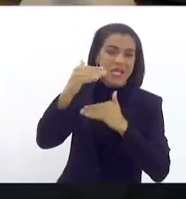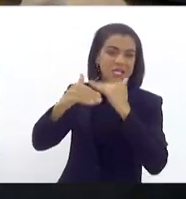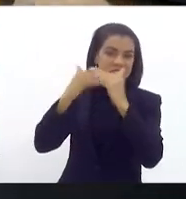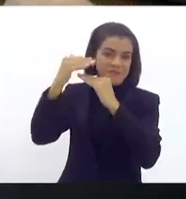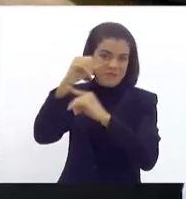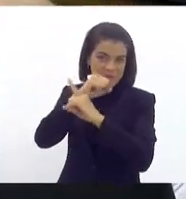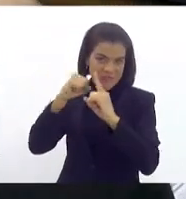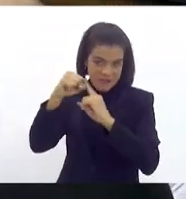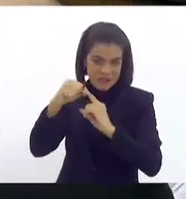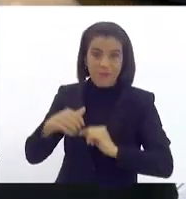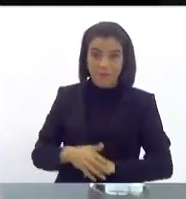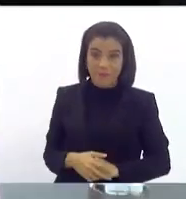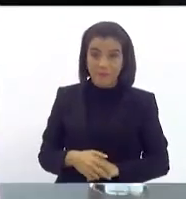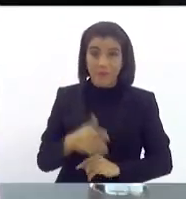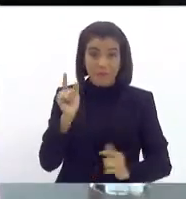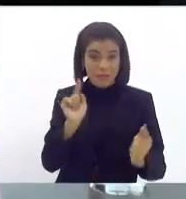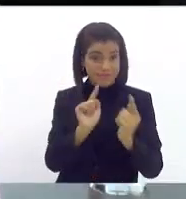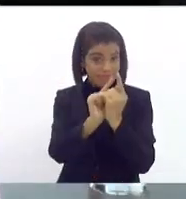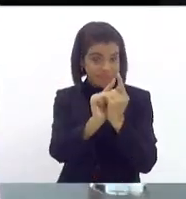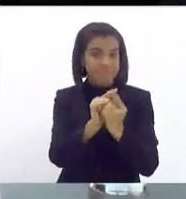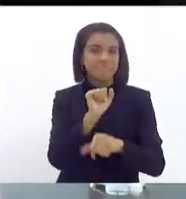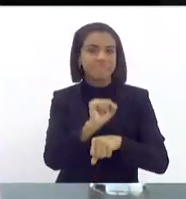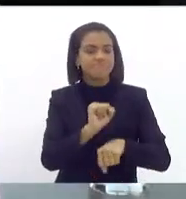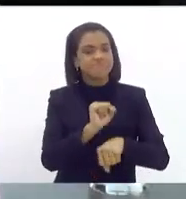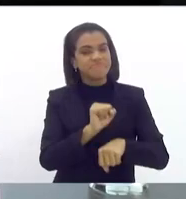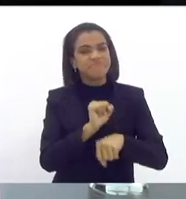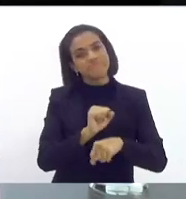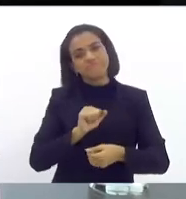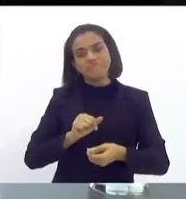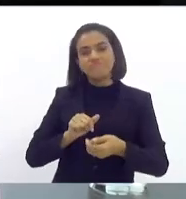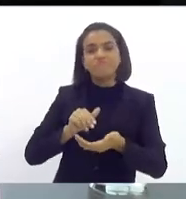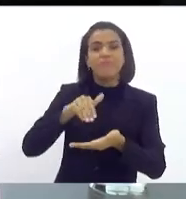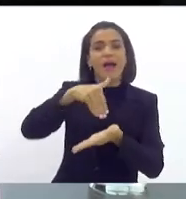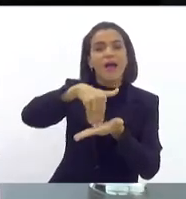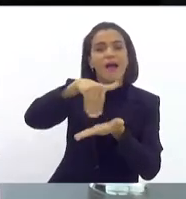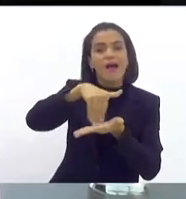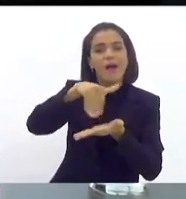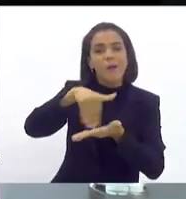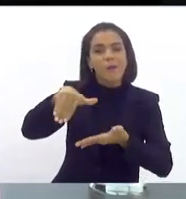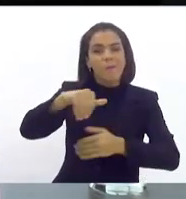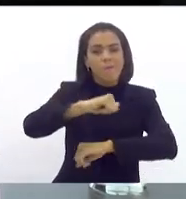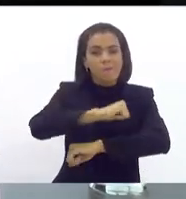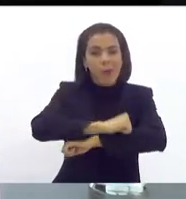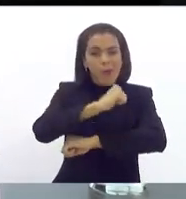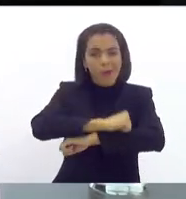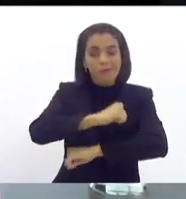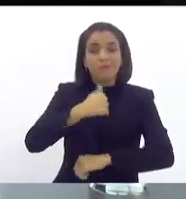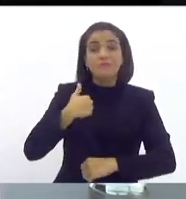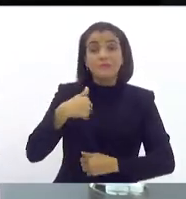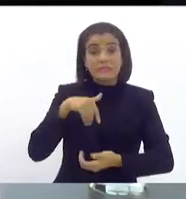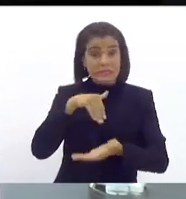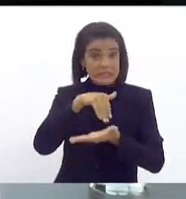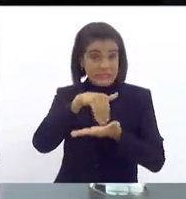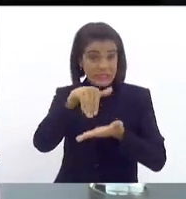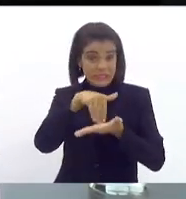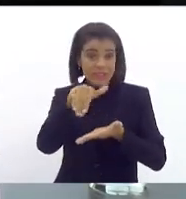Social para ser atendido. Uhum. Vou ao balcão. Se o cidadão do balcão não tiver o